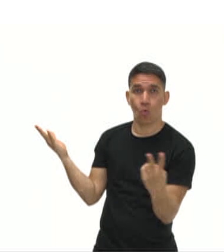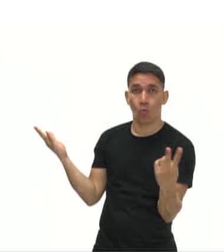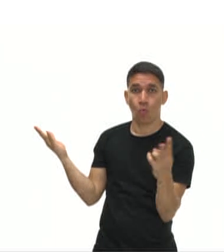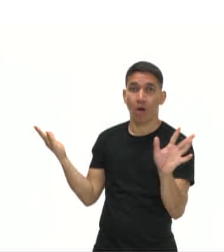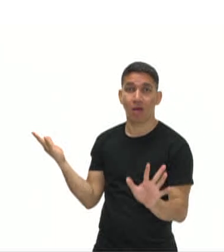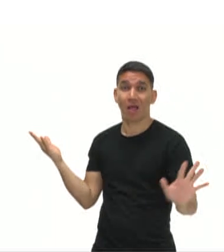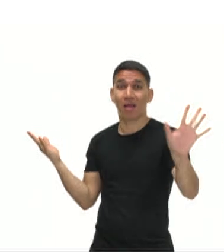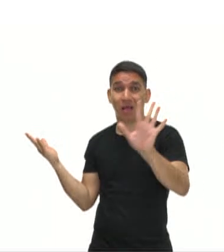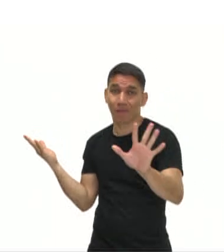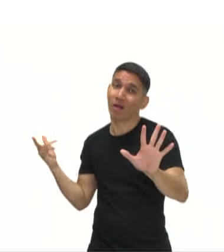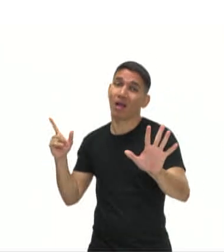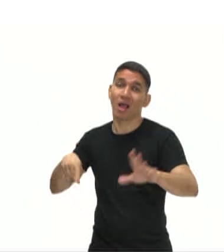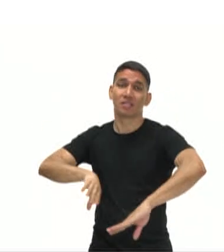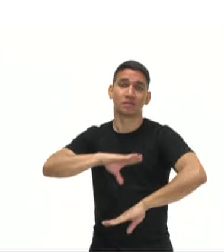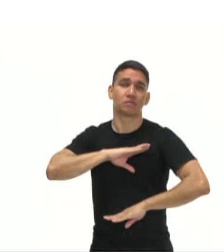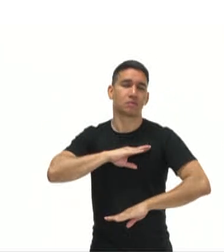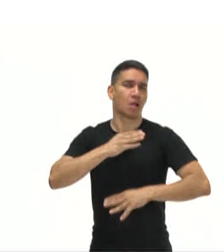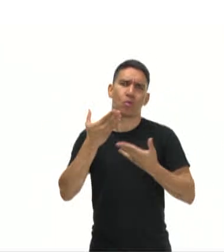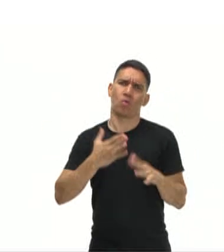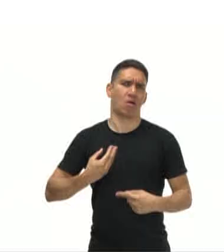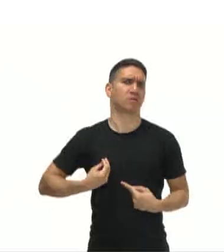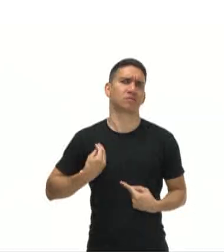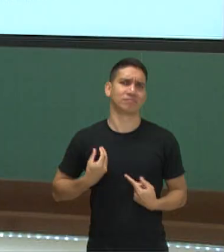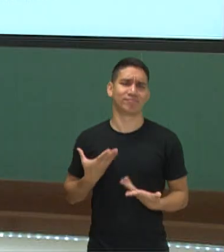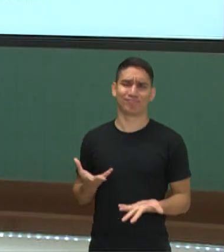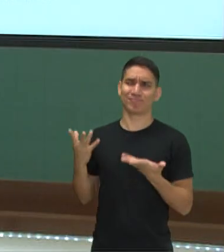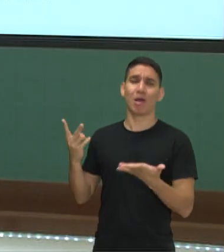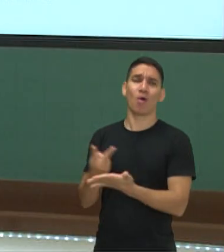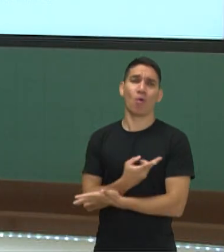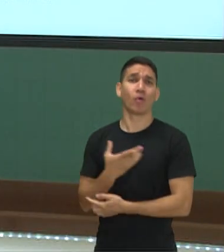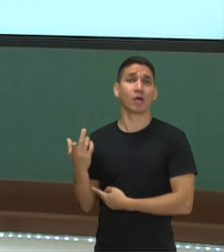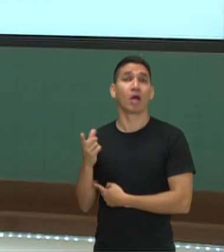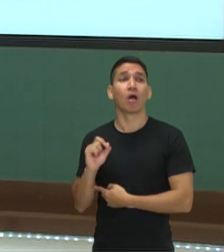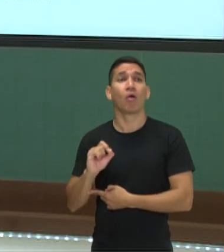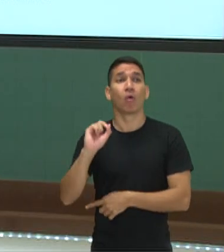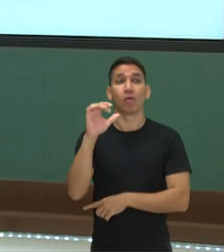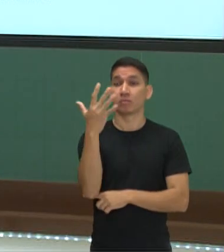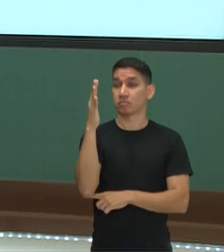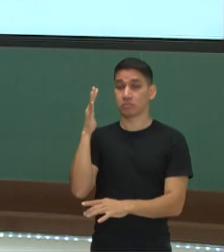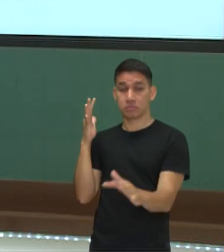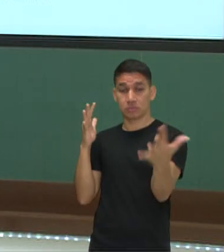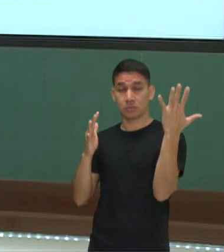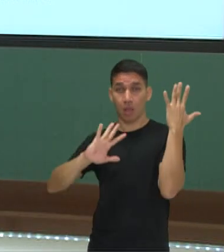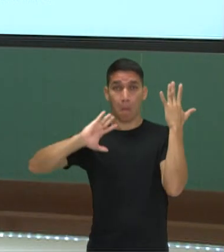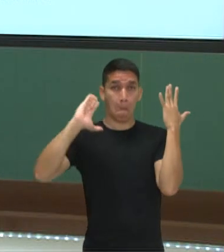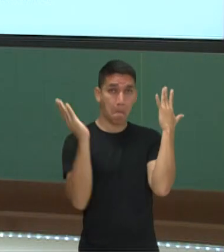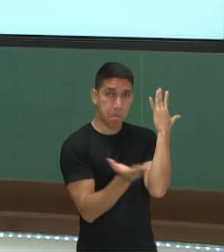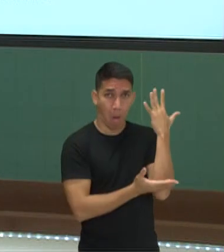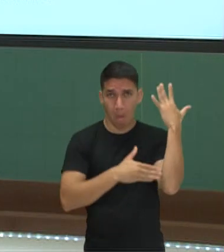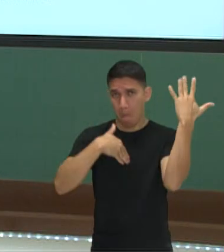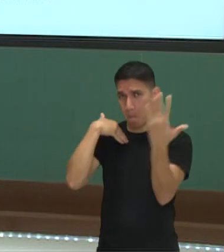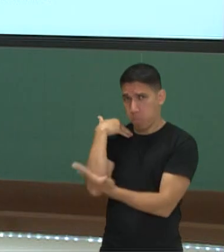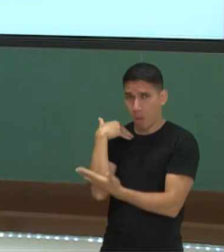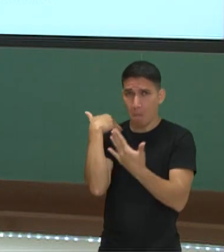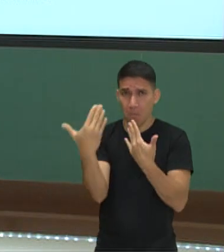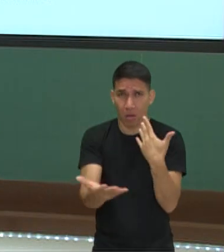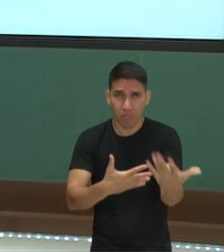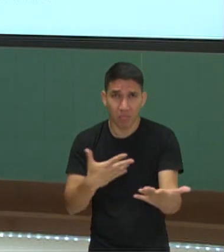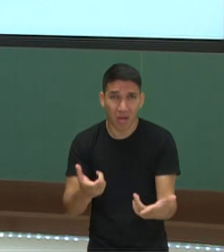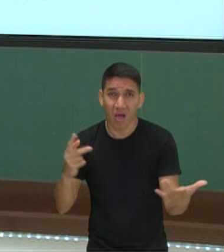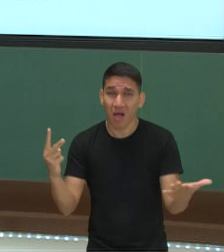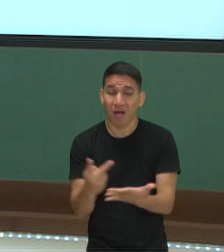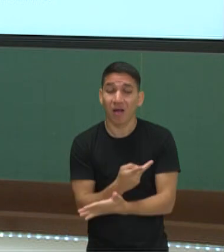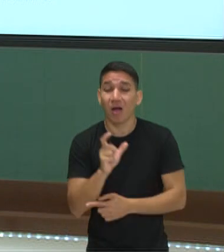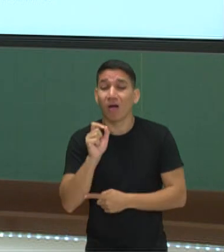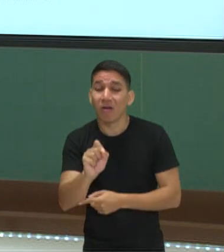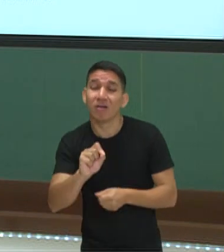são situações que nós não gostaríamos que acontecesse, que é a retirada, o corte de uma vegetação para uma